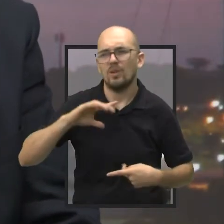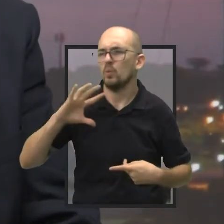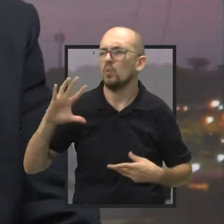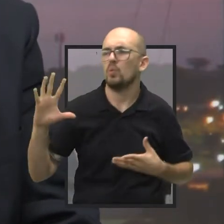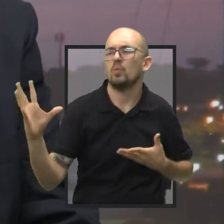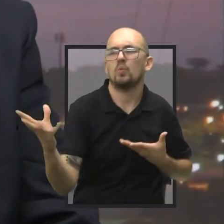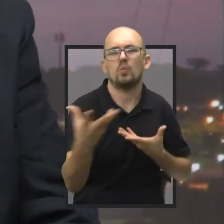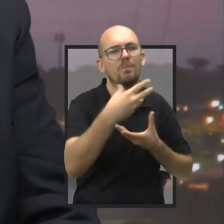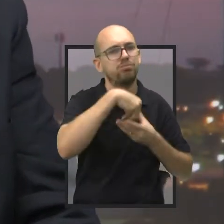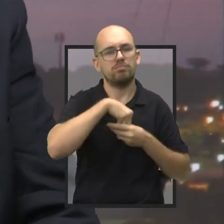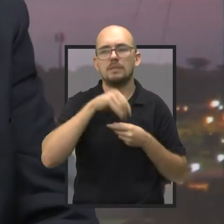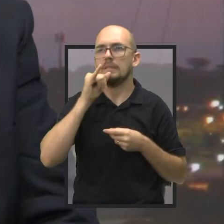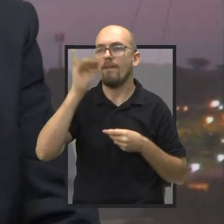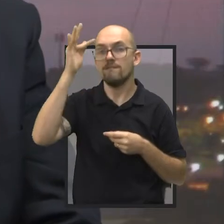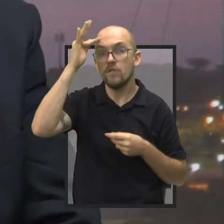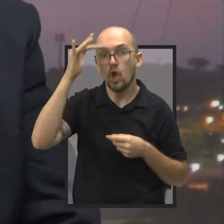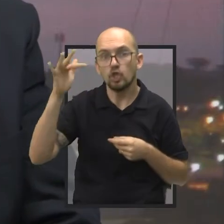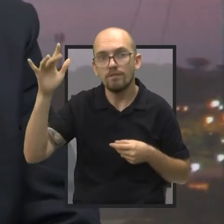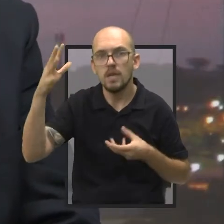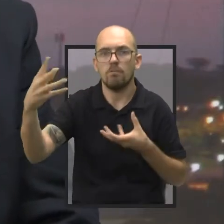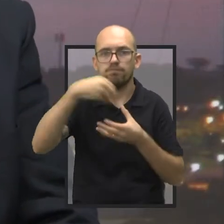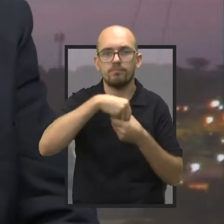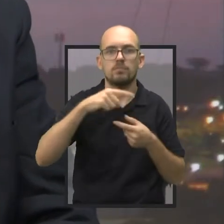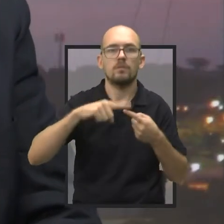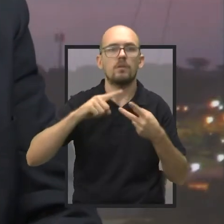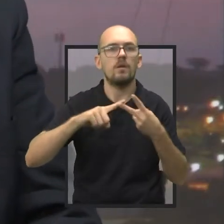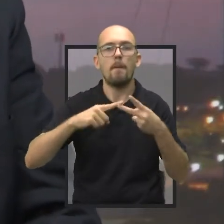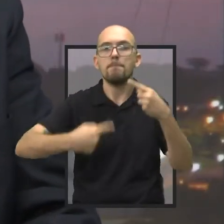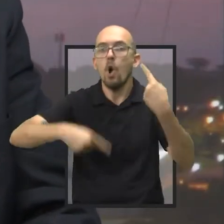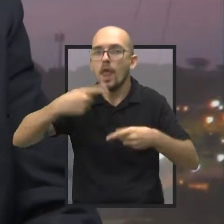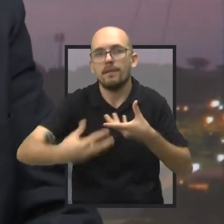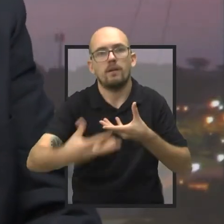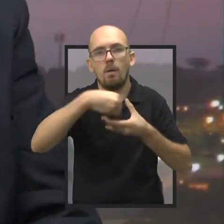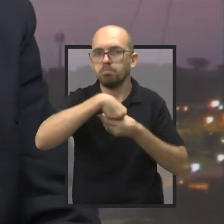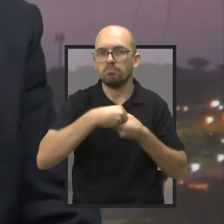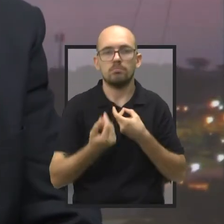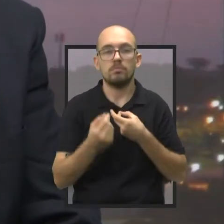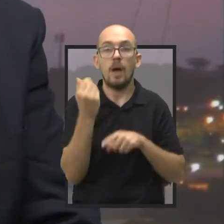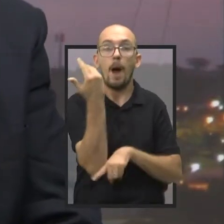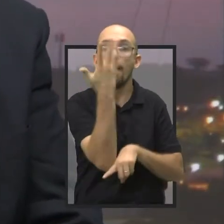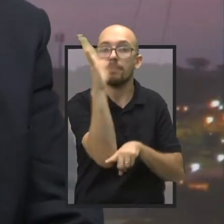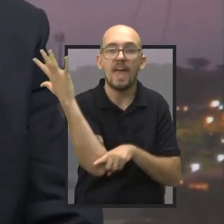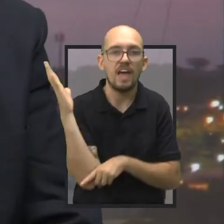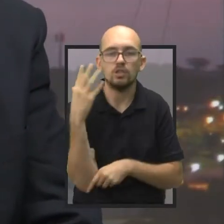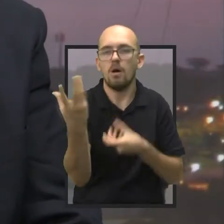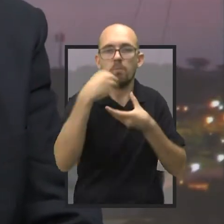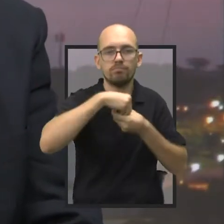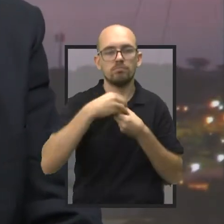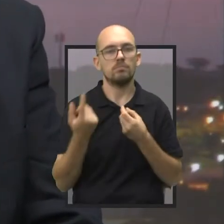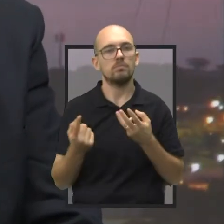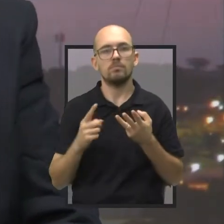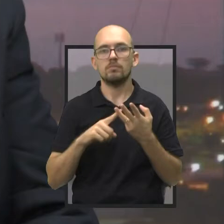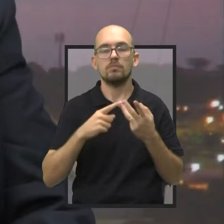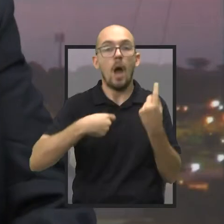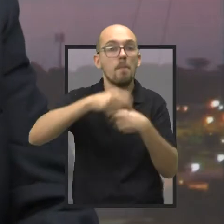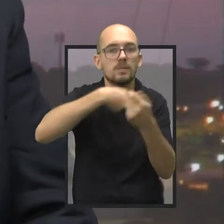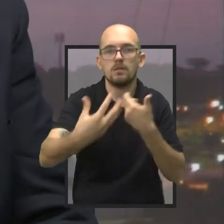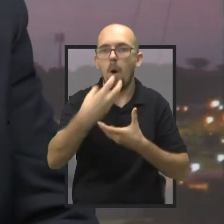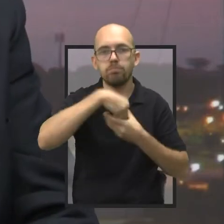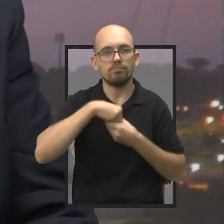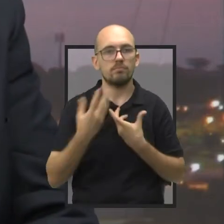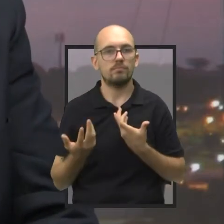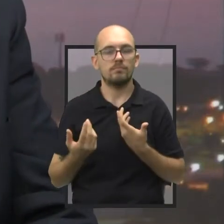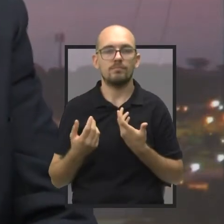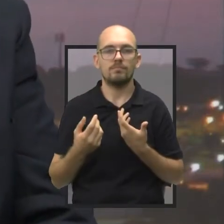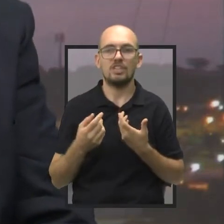ciências, aborda filosofia, aborda política, aborda meio ambiente, aborda administração,